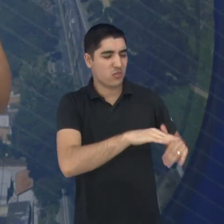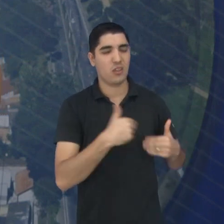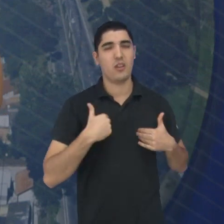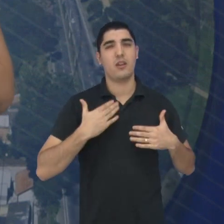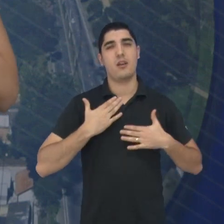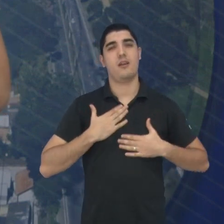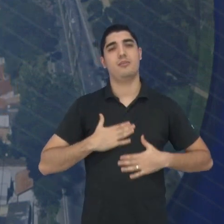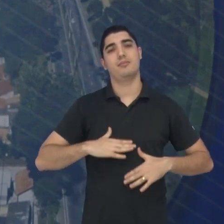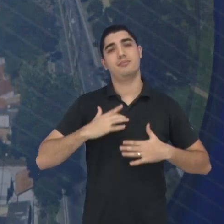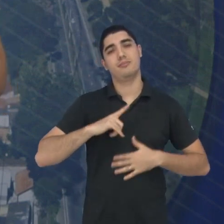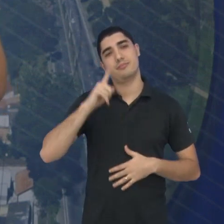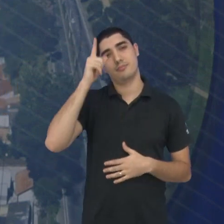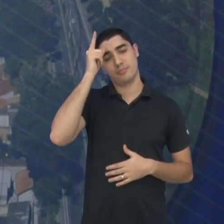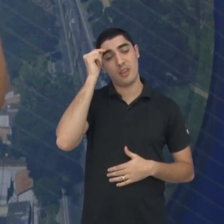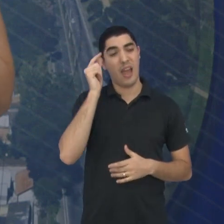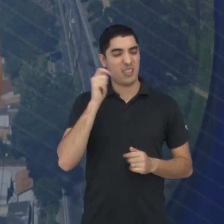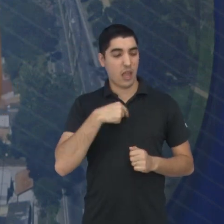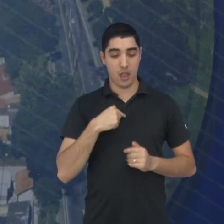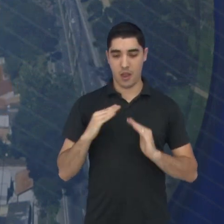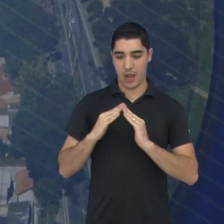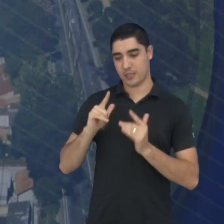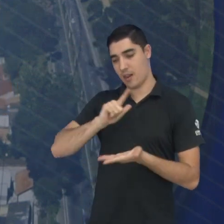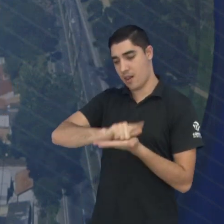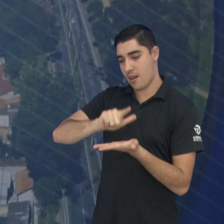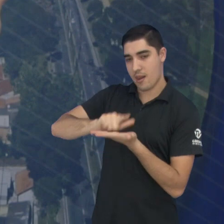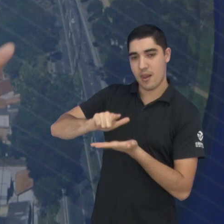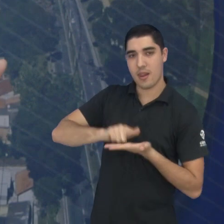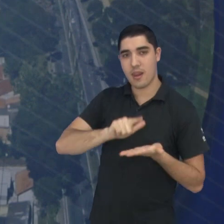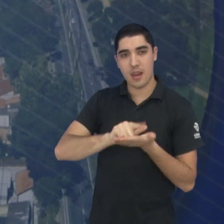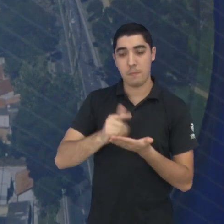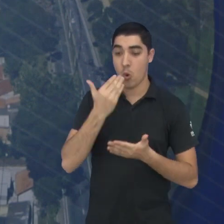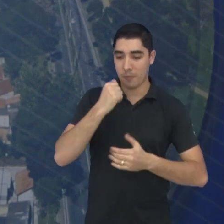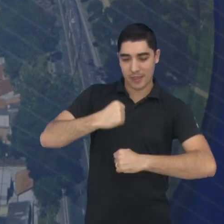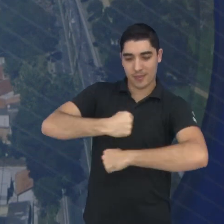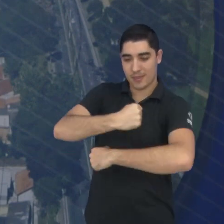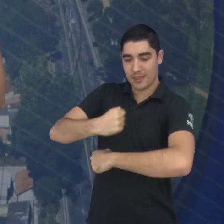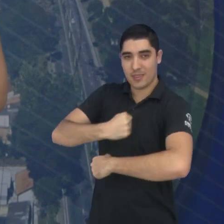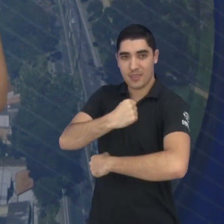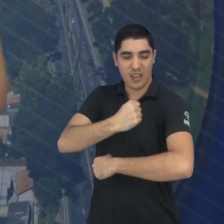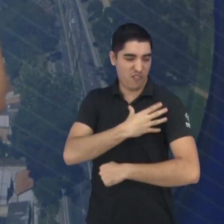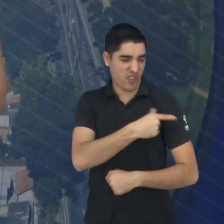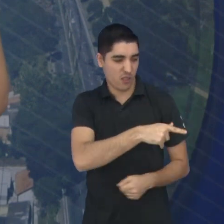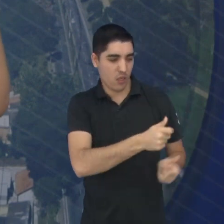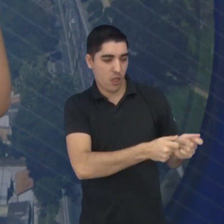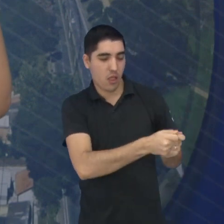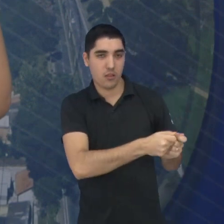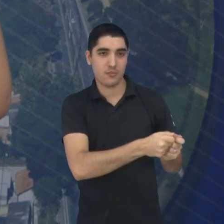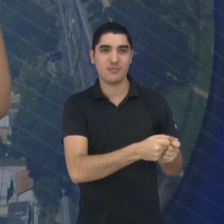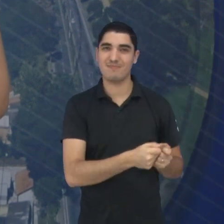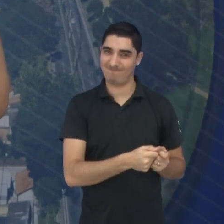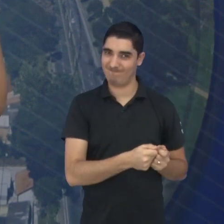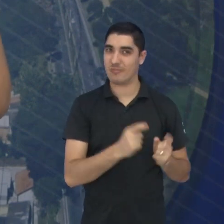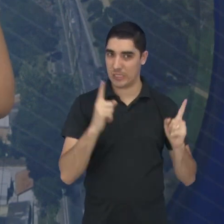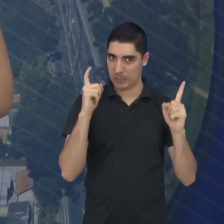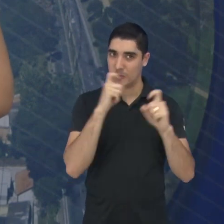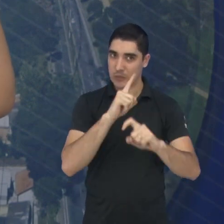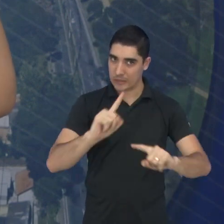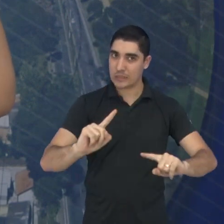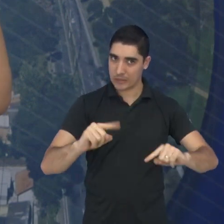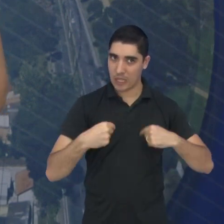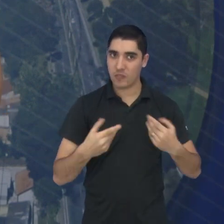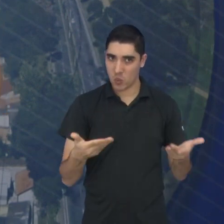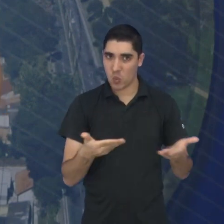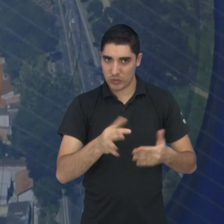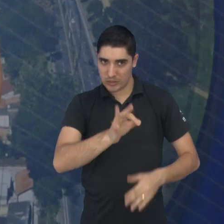casa, preparar alguma refeição ou fazer alguma coisa para si, realmente é um dos desafios desses novos tempos,